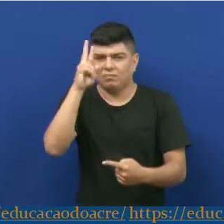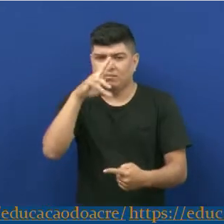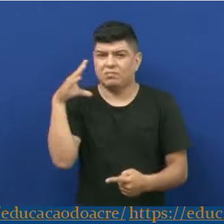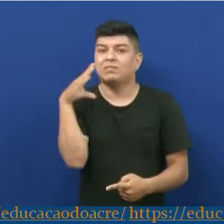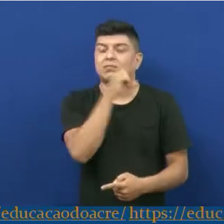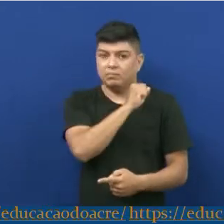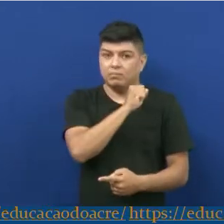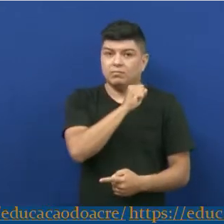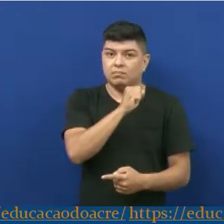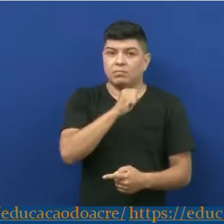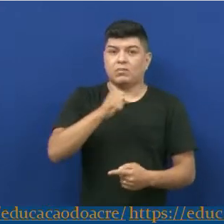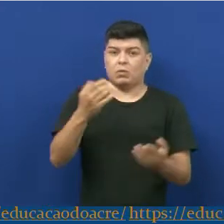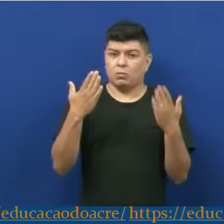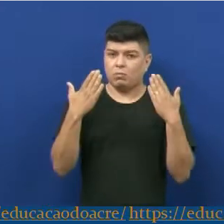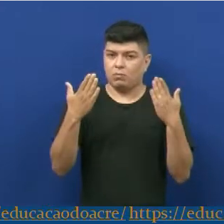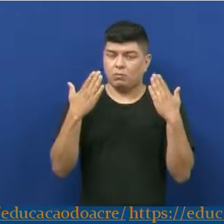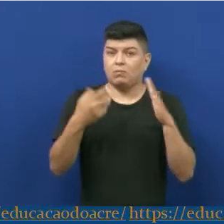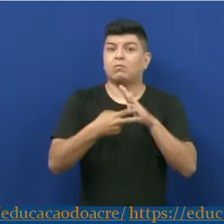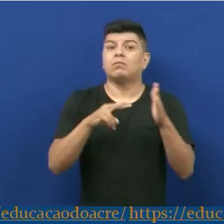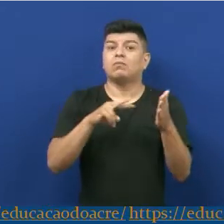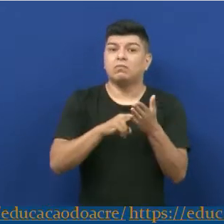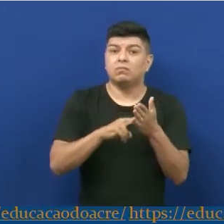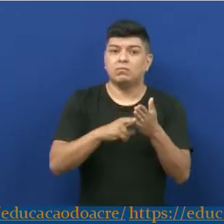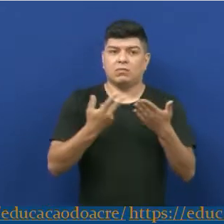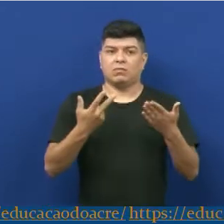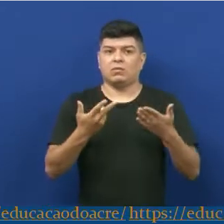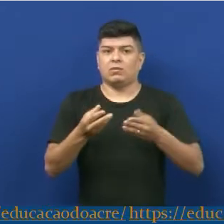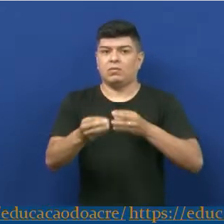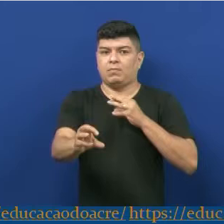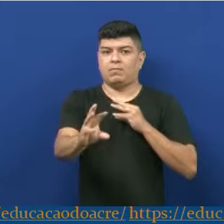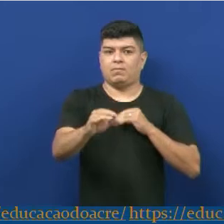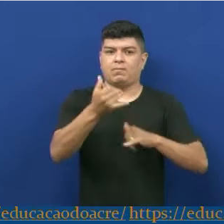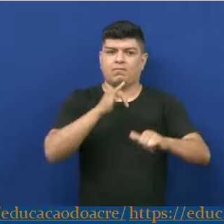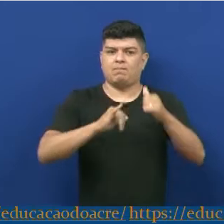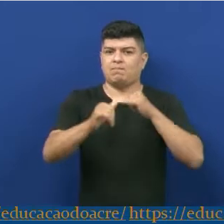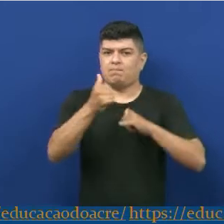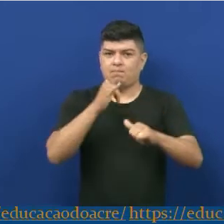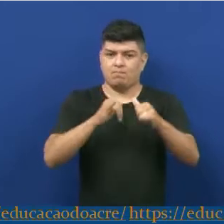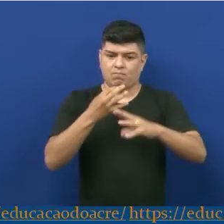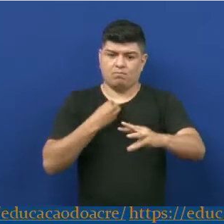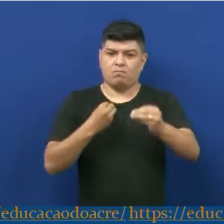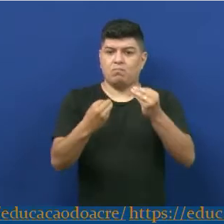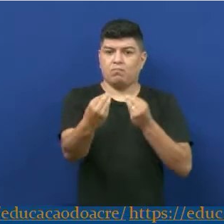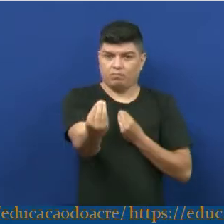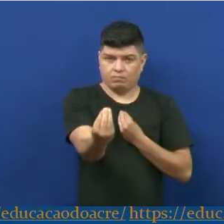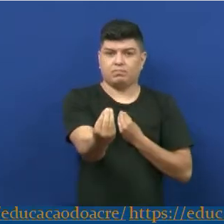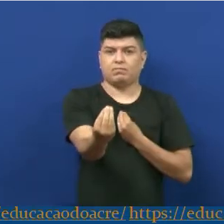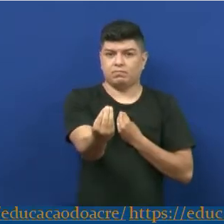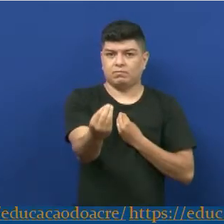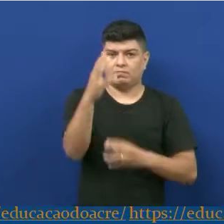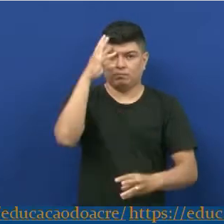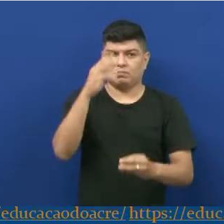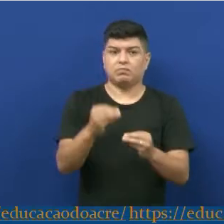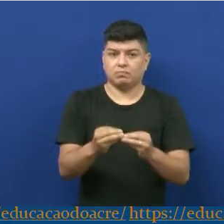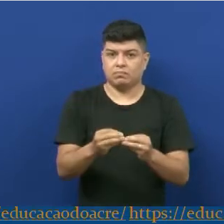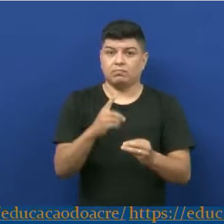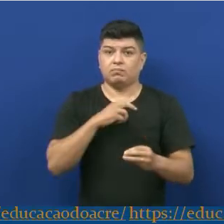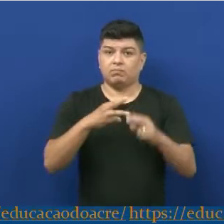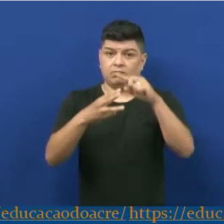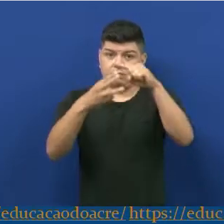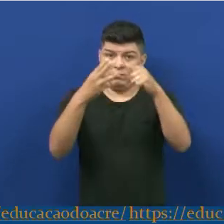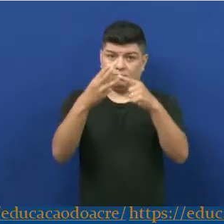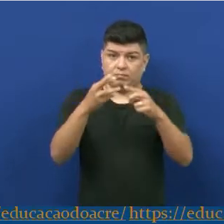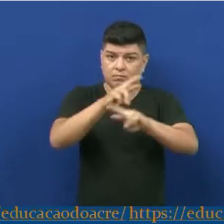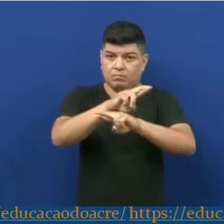rapidamente que o calor nada mais é do que a energia que é transmitida de um corpo para outro. E aí nós sabemos que existem três